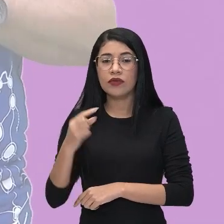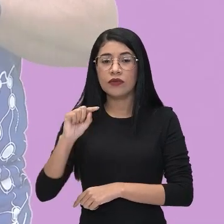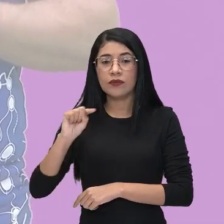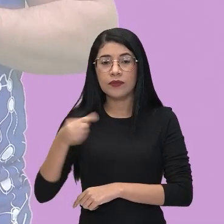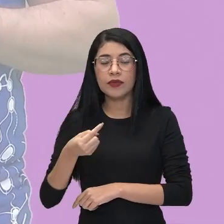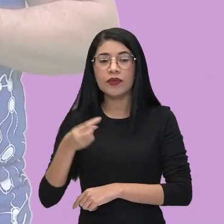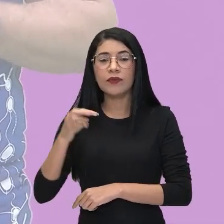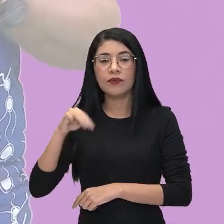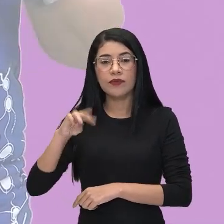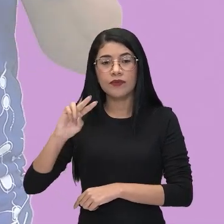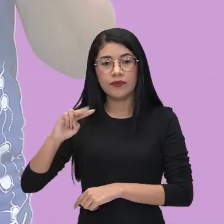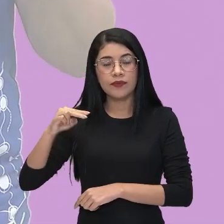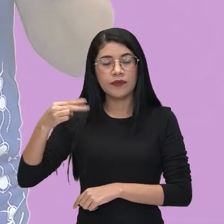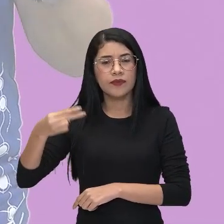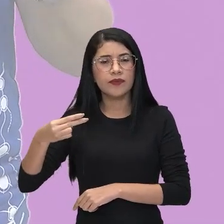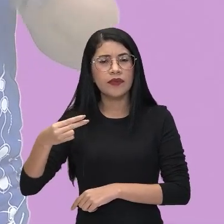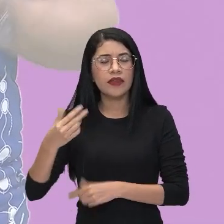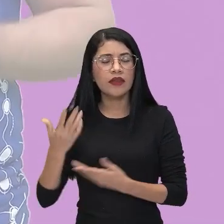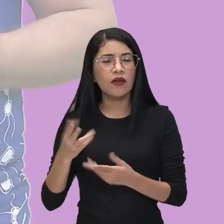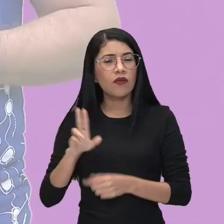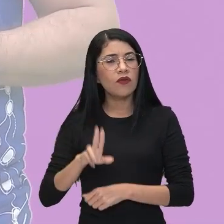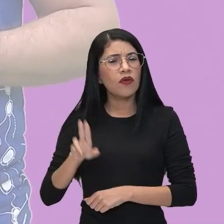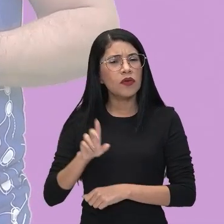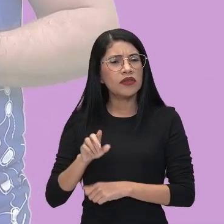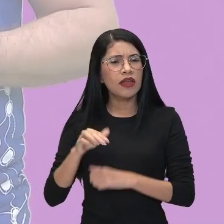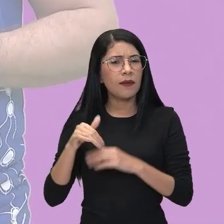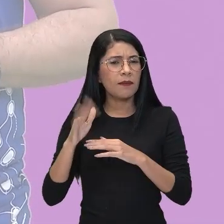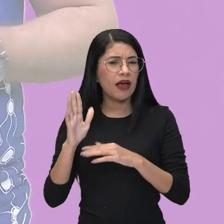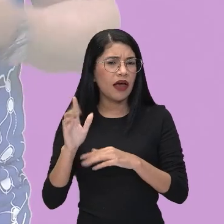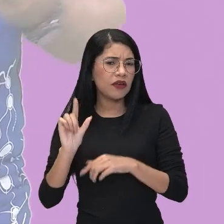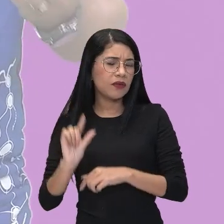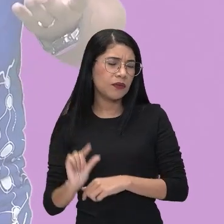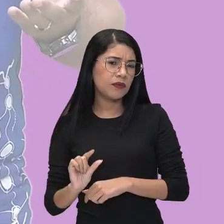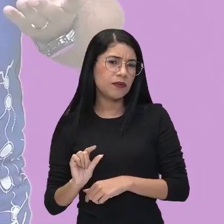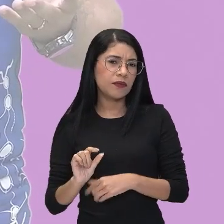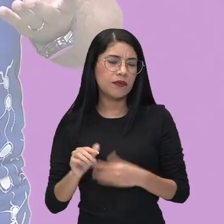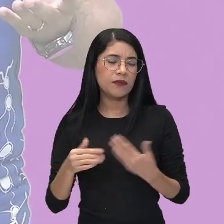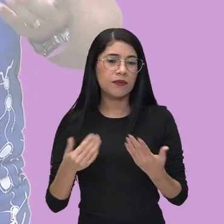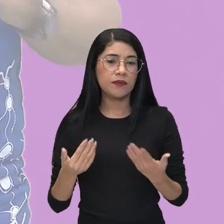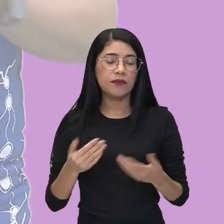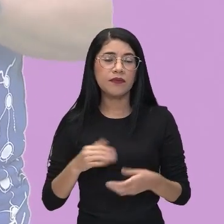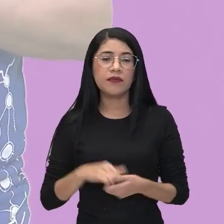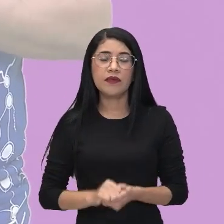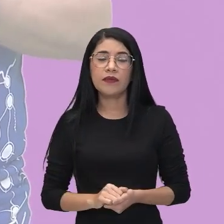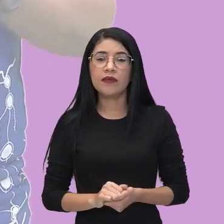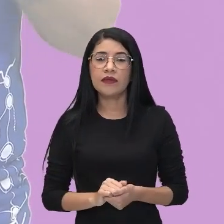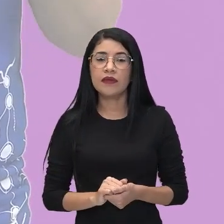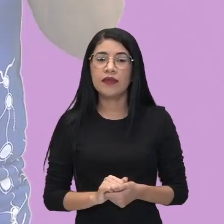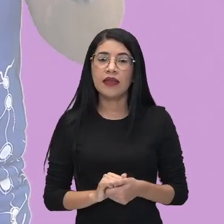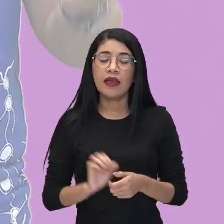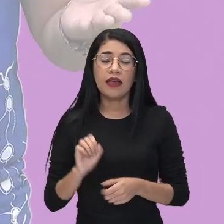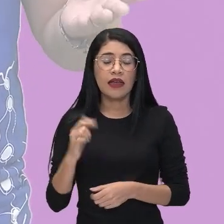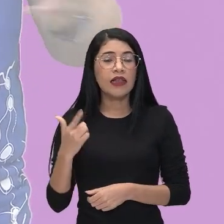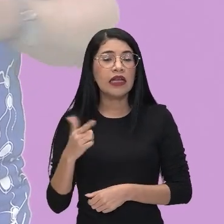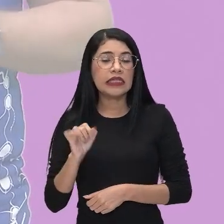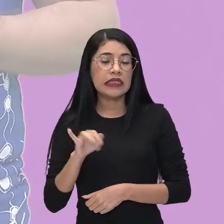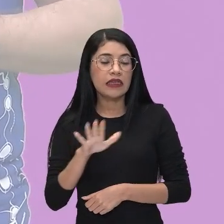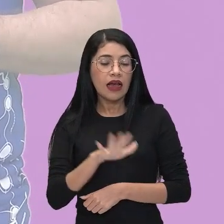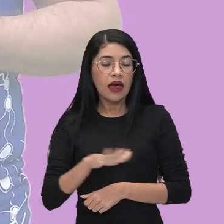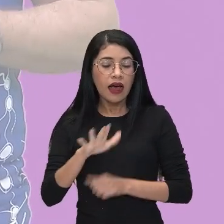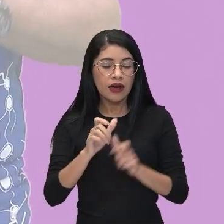mil metros quadrados. Será que eu vou usar mais ou menos fertilizante? Isso é bem lógico, Se eu tenho uma área